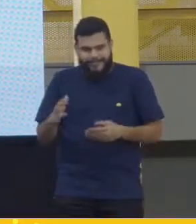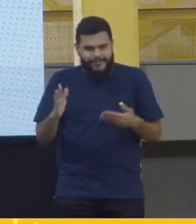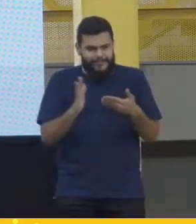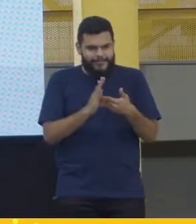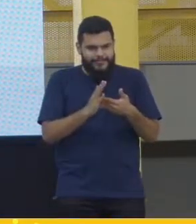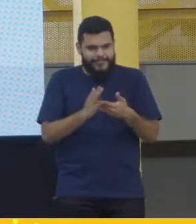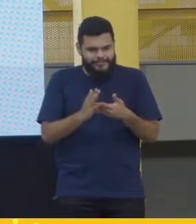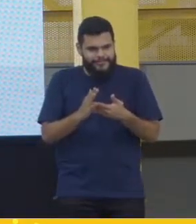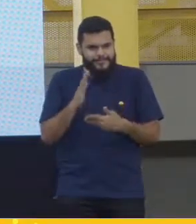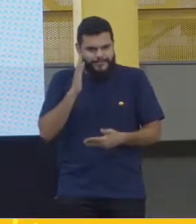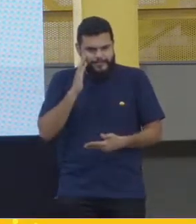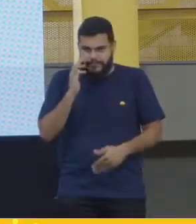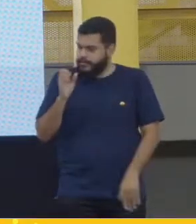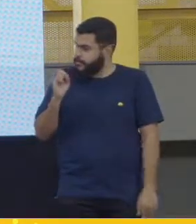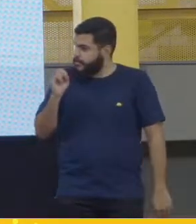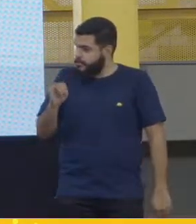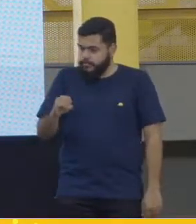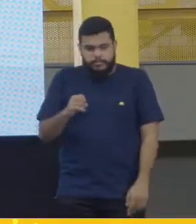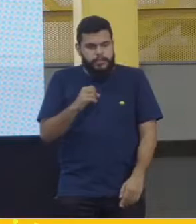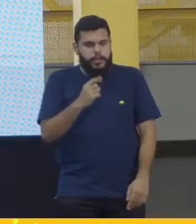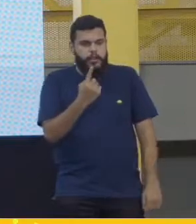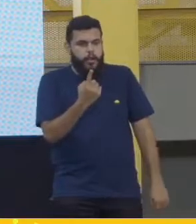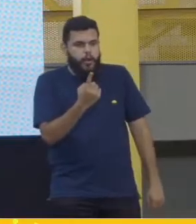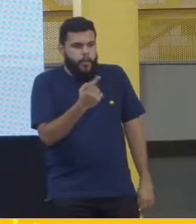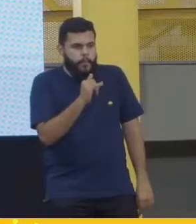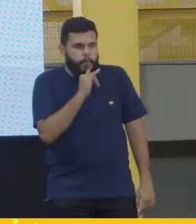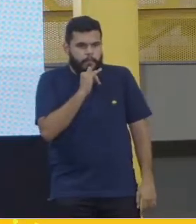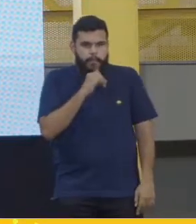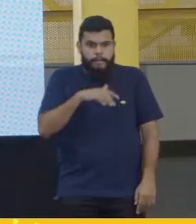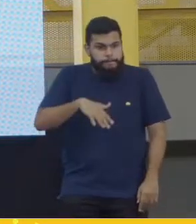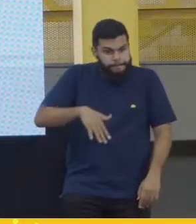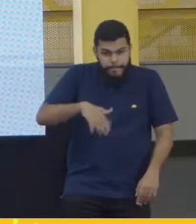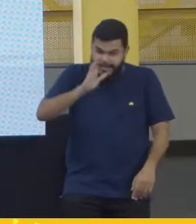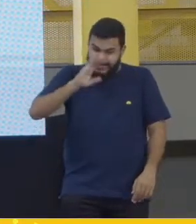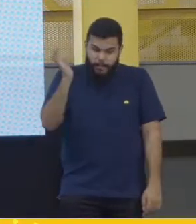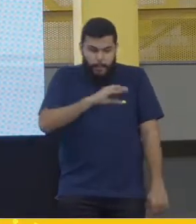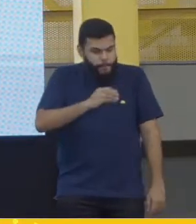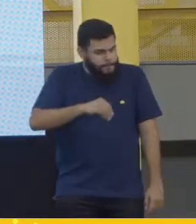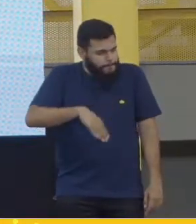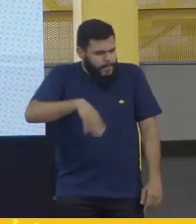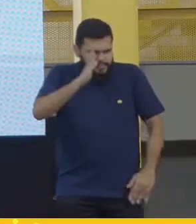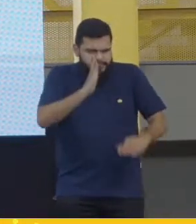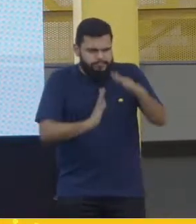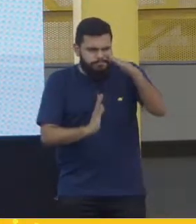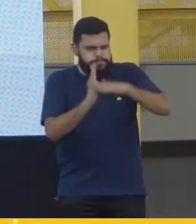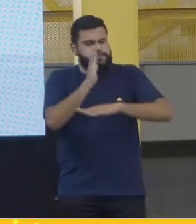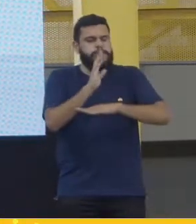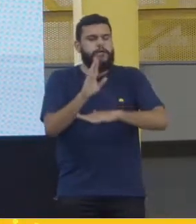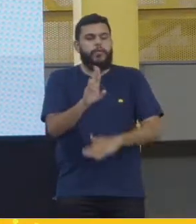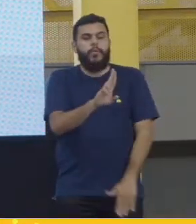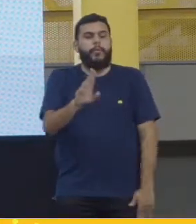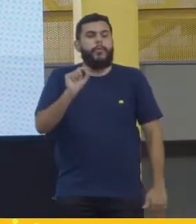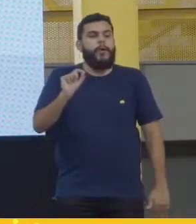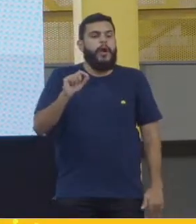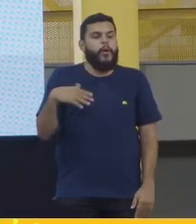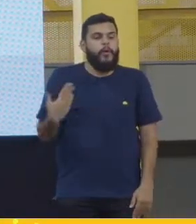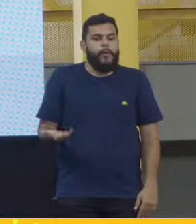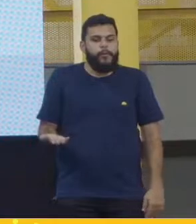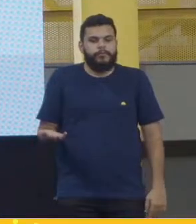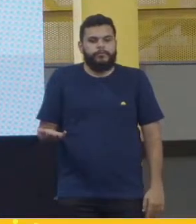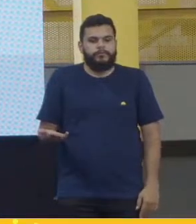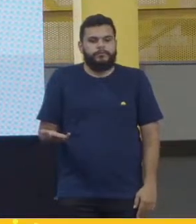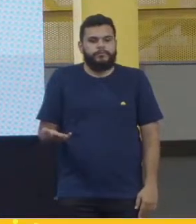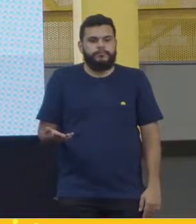Mas se eu vibrasse com uma frequência que ultrapassa do violeta, eu chamaria isso de quê?